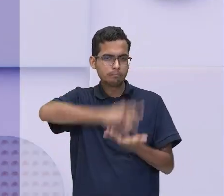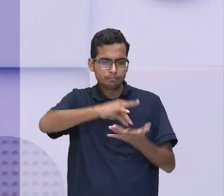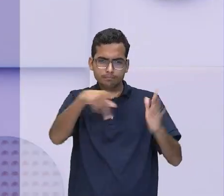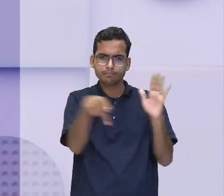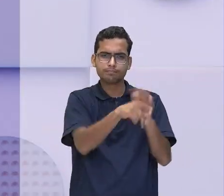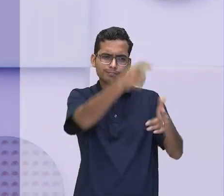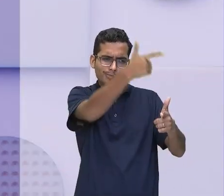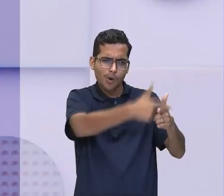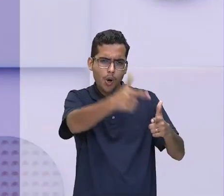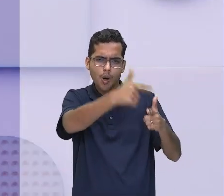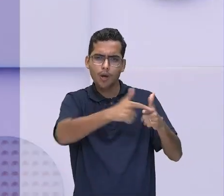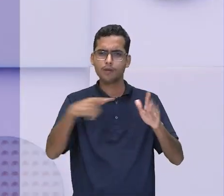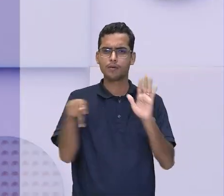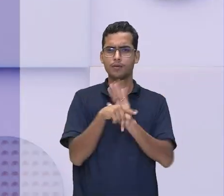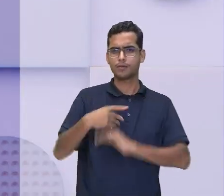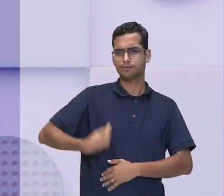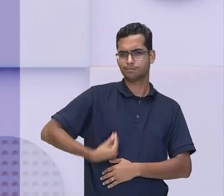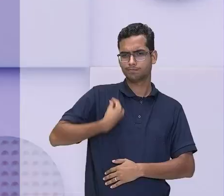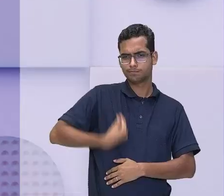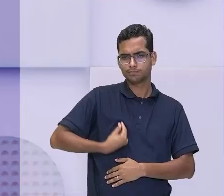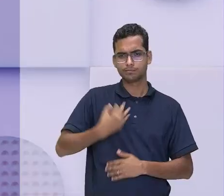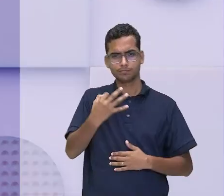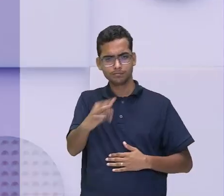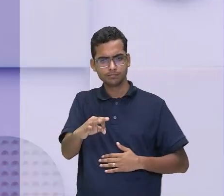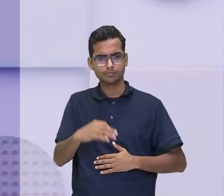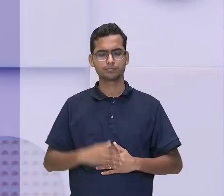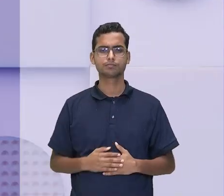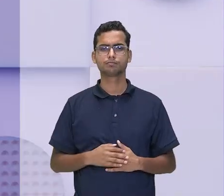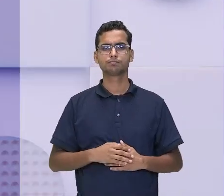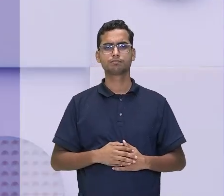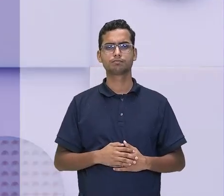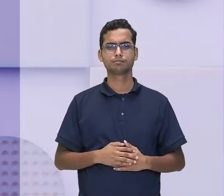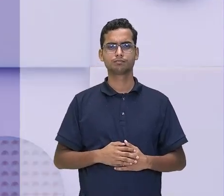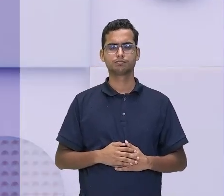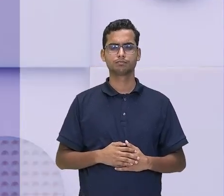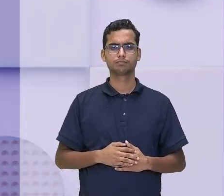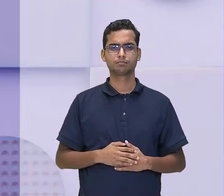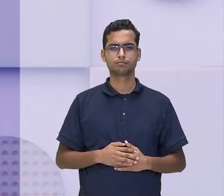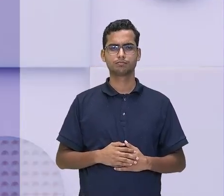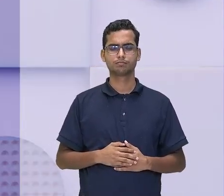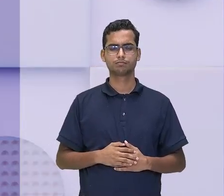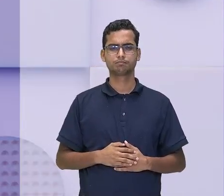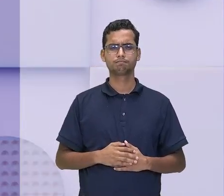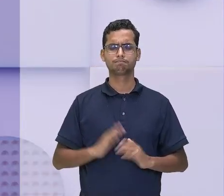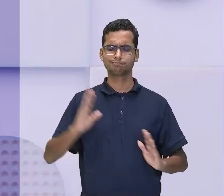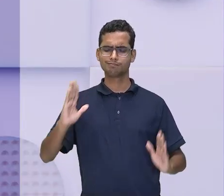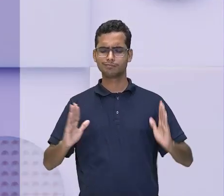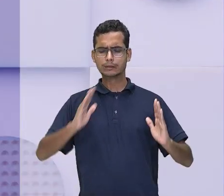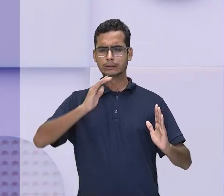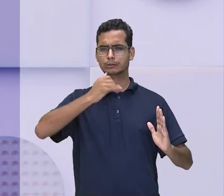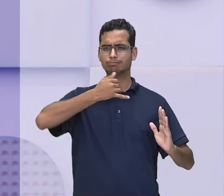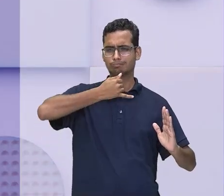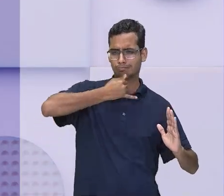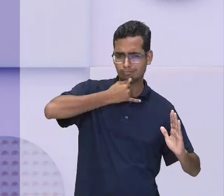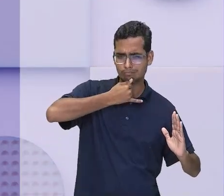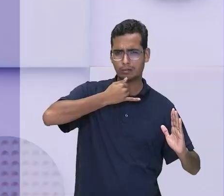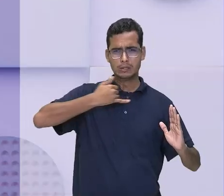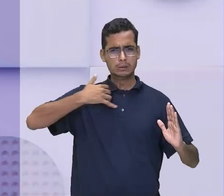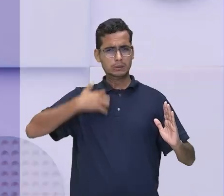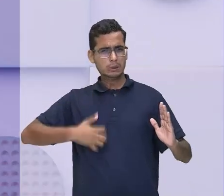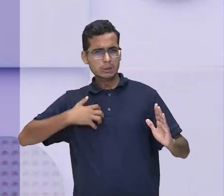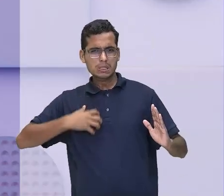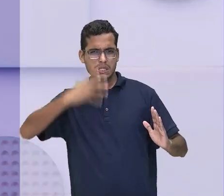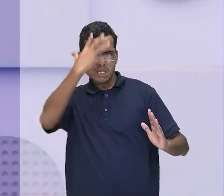vida, tristezas, né? E aí, quantas das vezes, diante dessa tristeza, diante desse estresse,